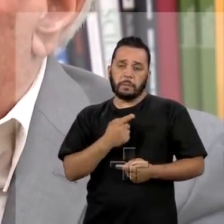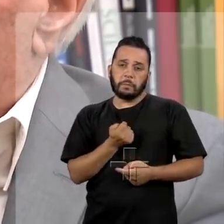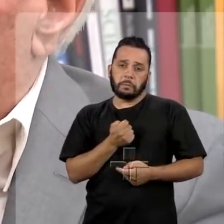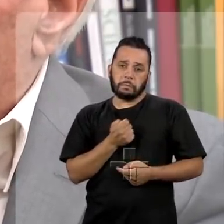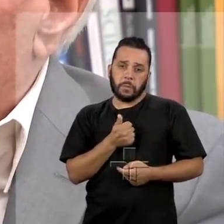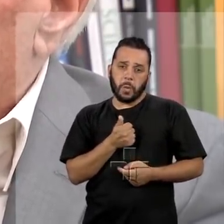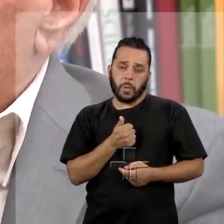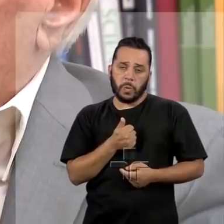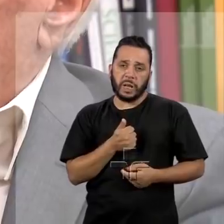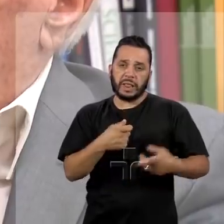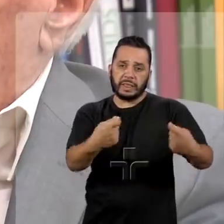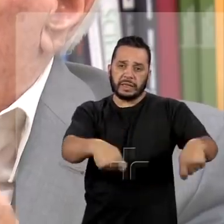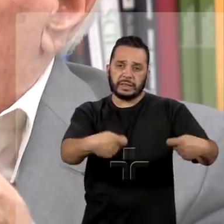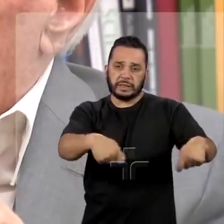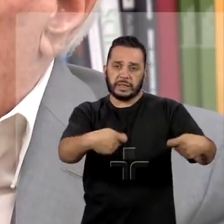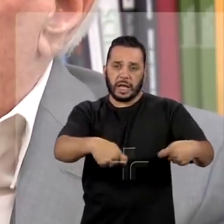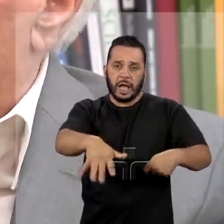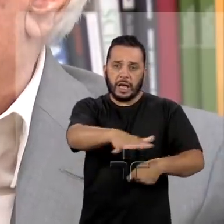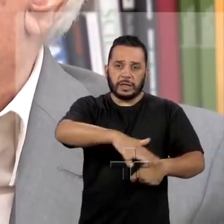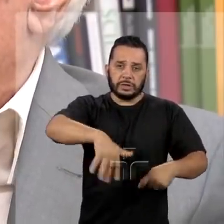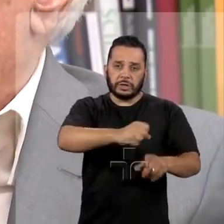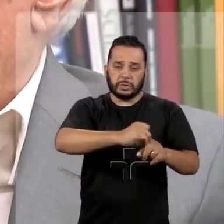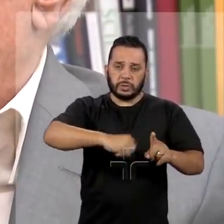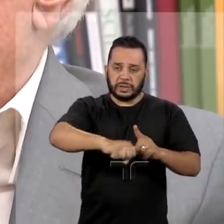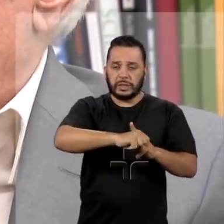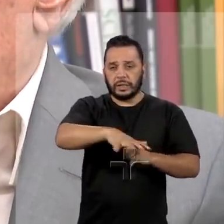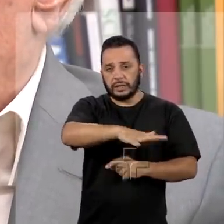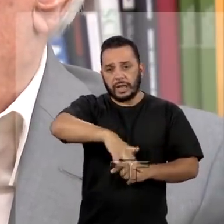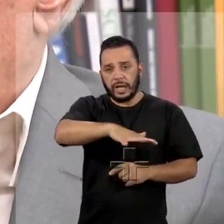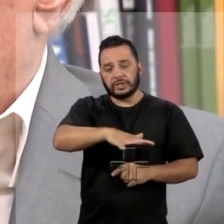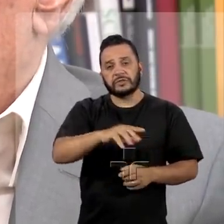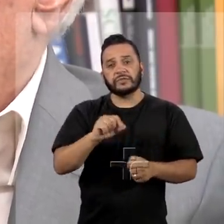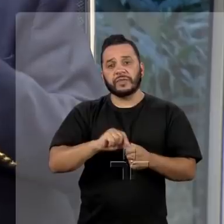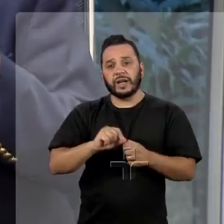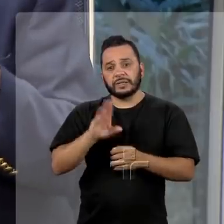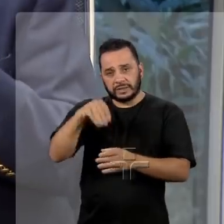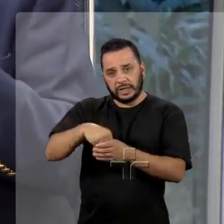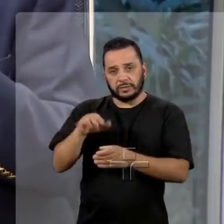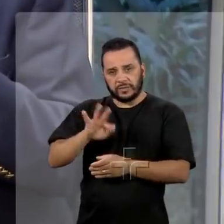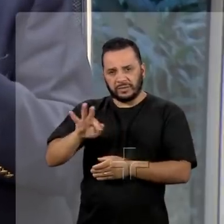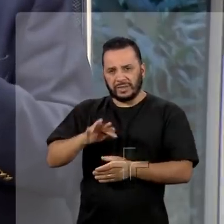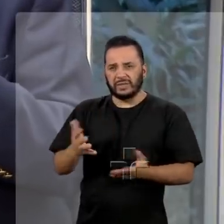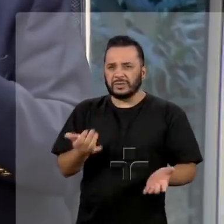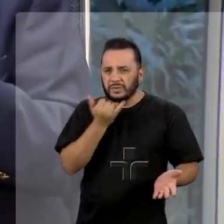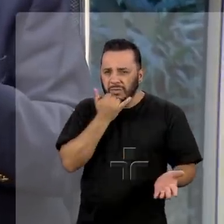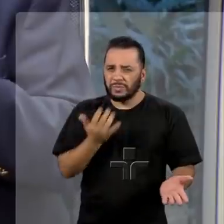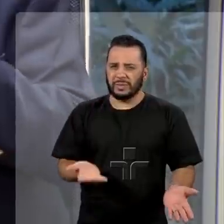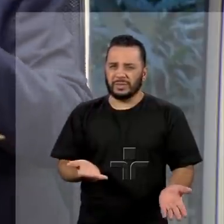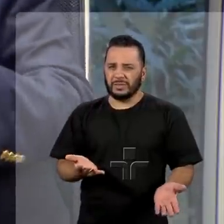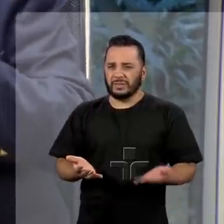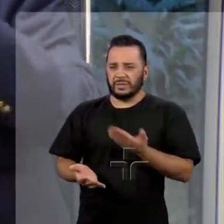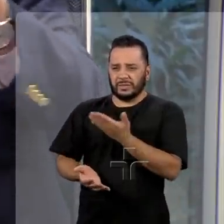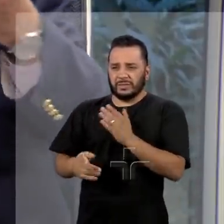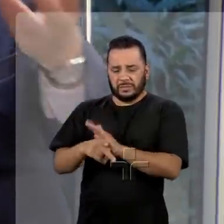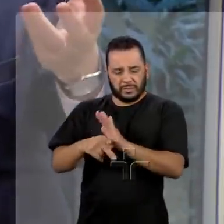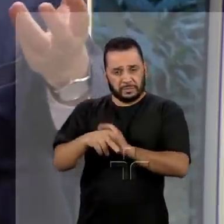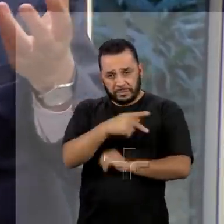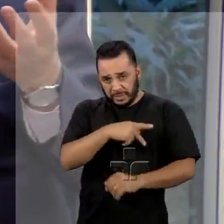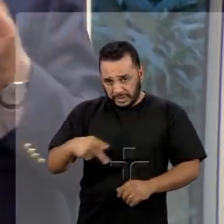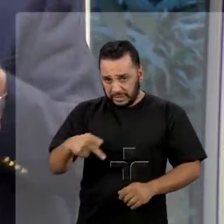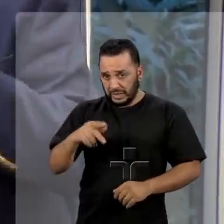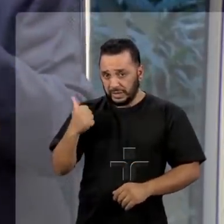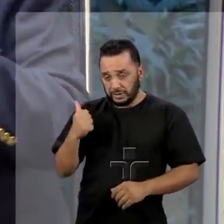da sociedade para o que se faz dentro das universidades. O presidente da Fundação de Amparo à Pesquisa de São